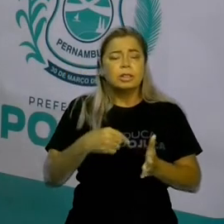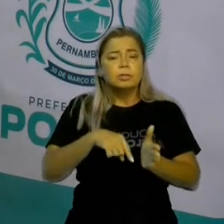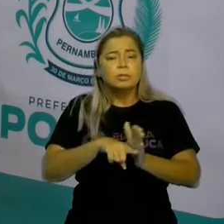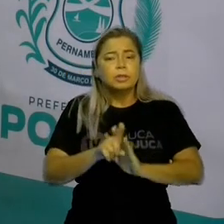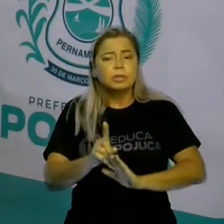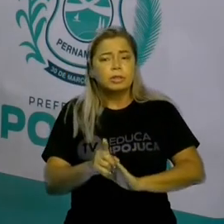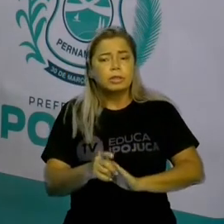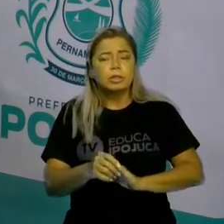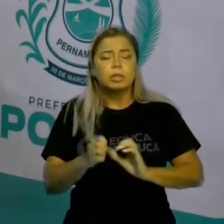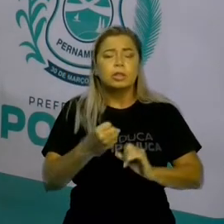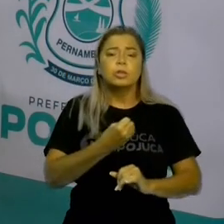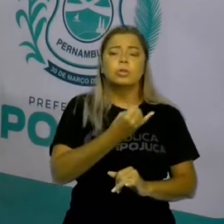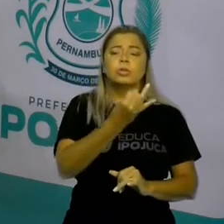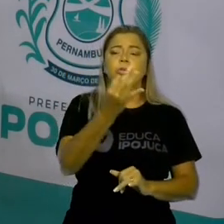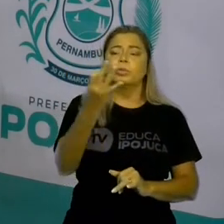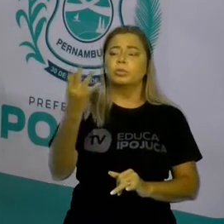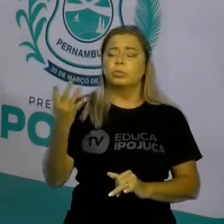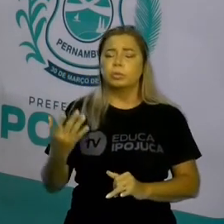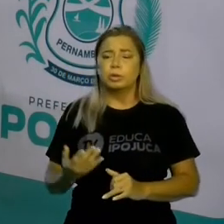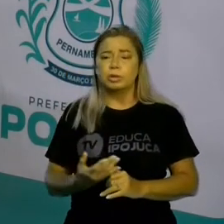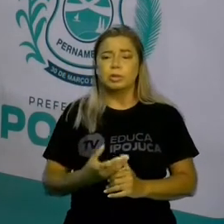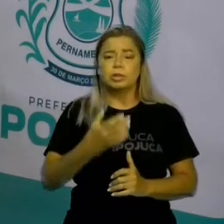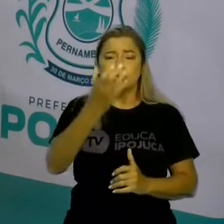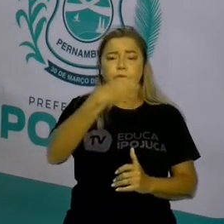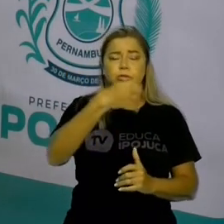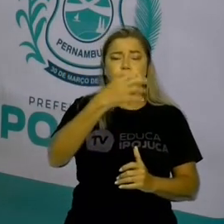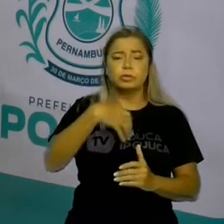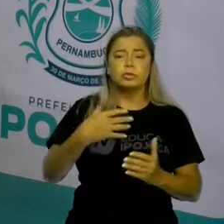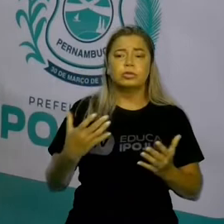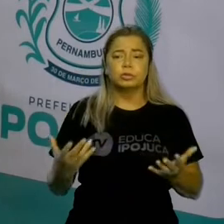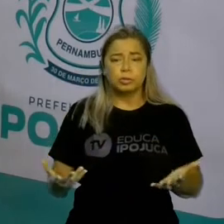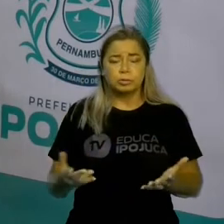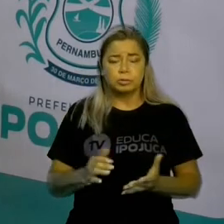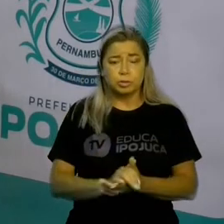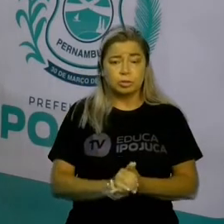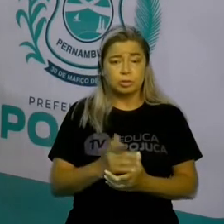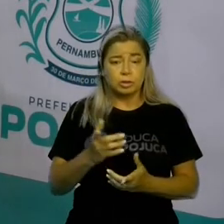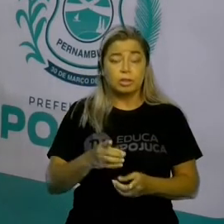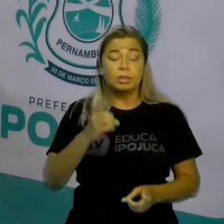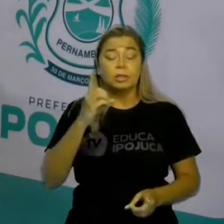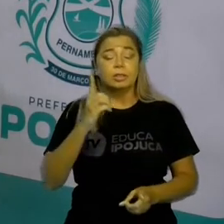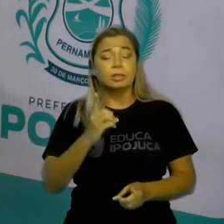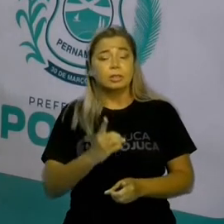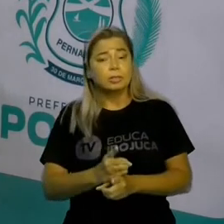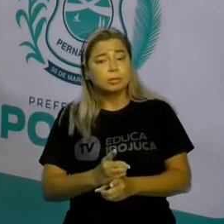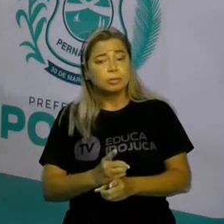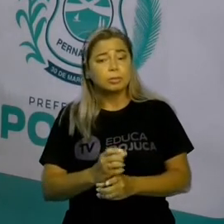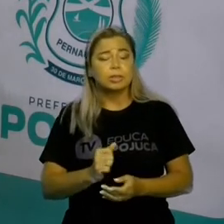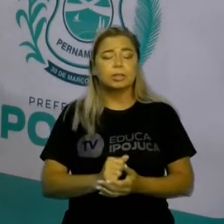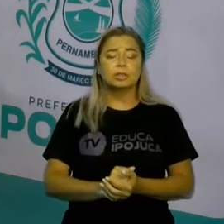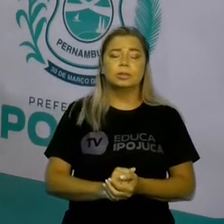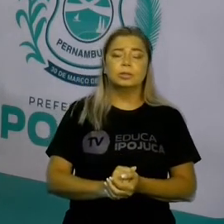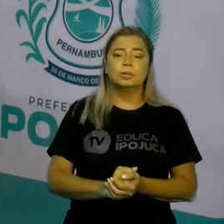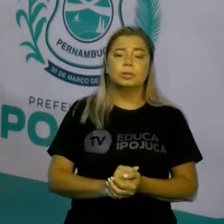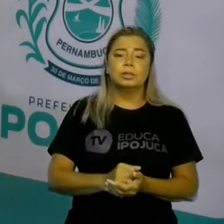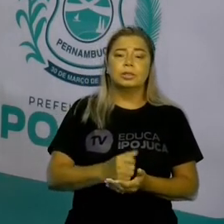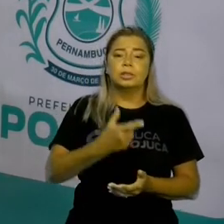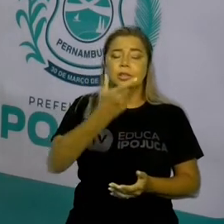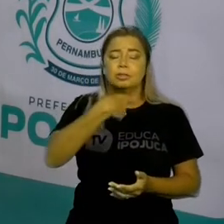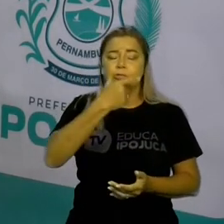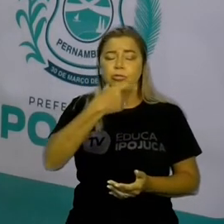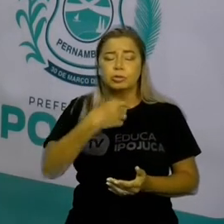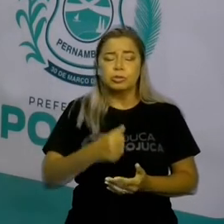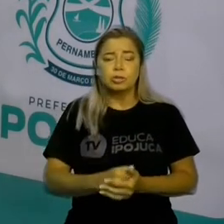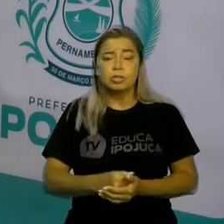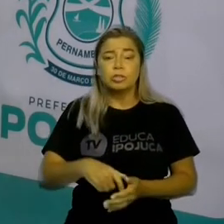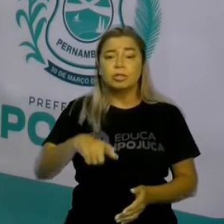juntos, nós fizemos as contas e descobrimos que havia um total de 13